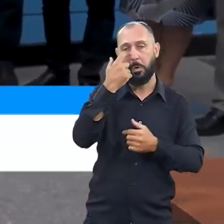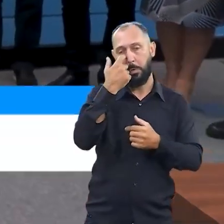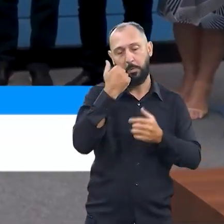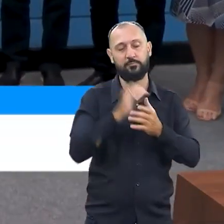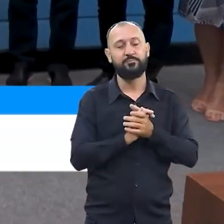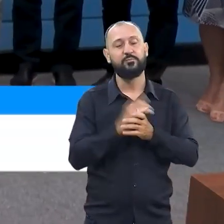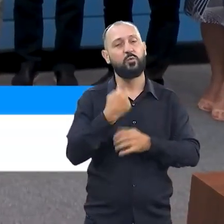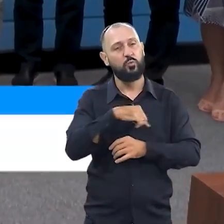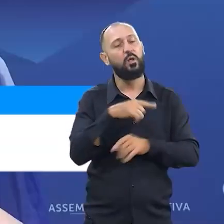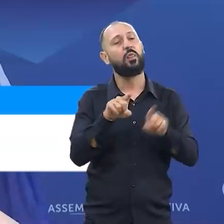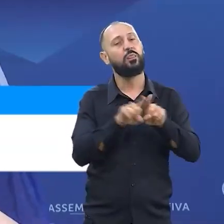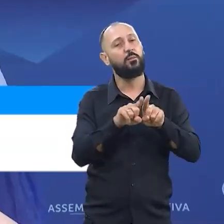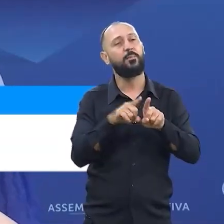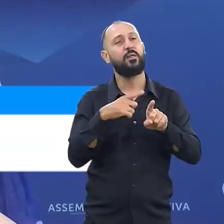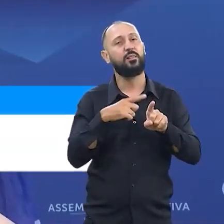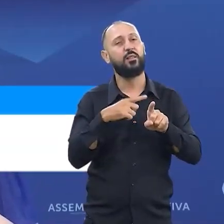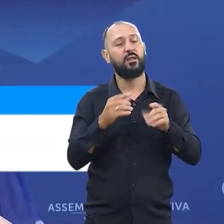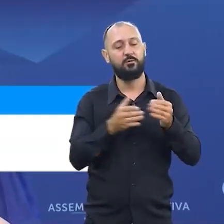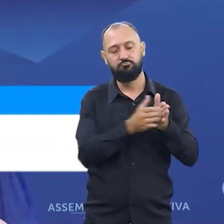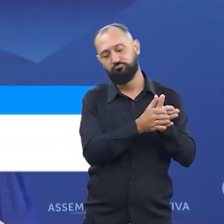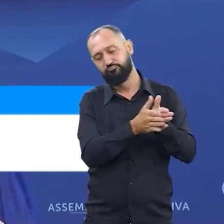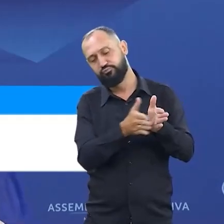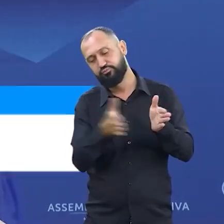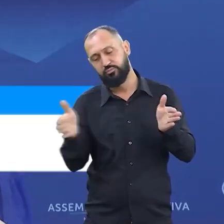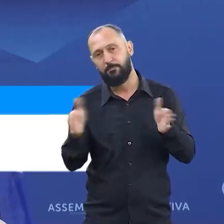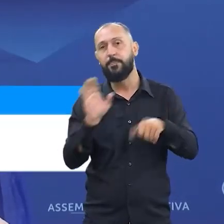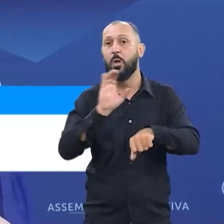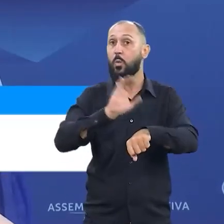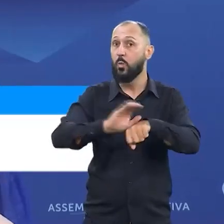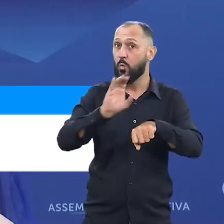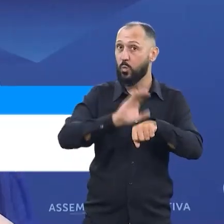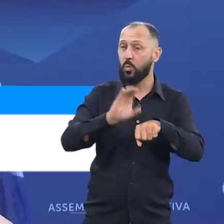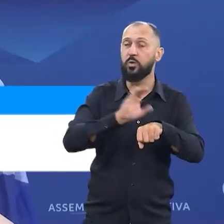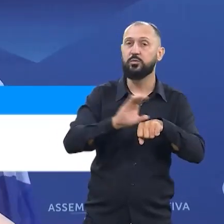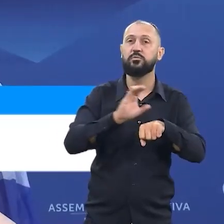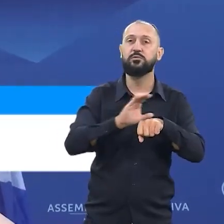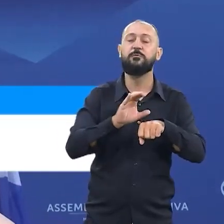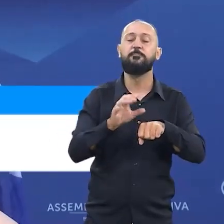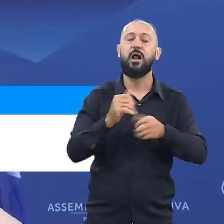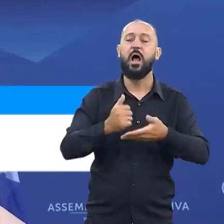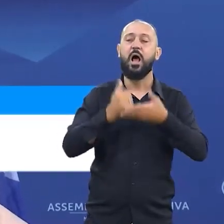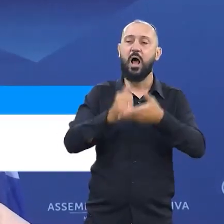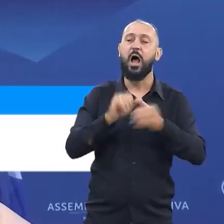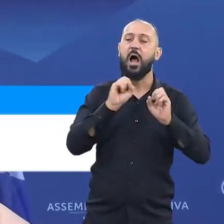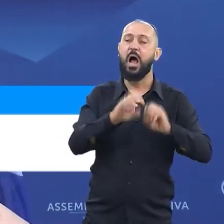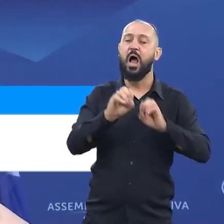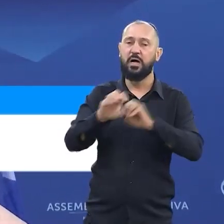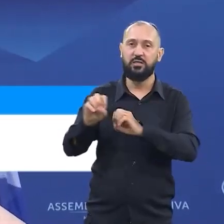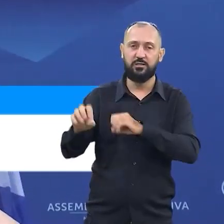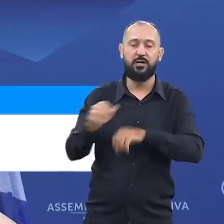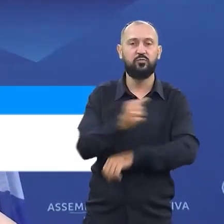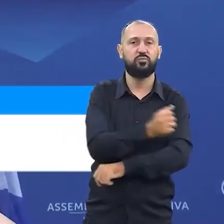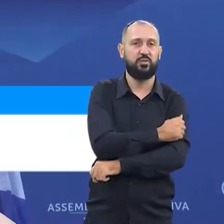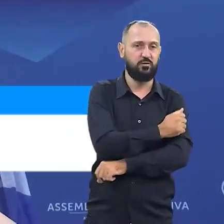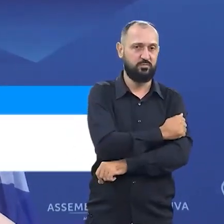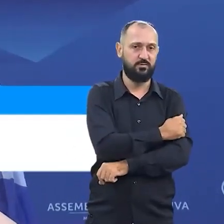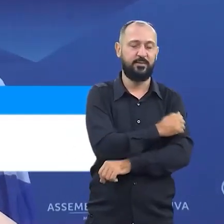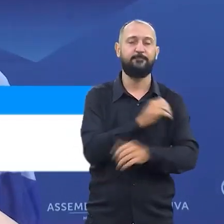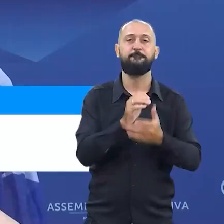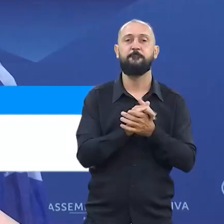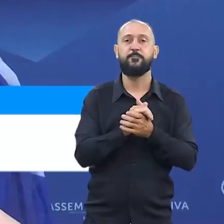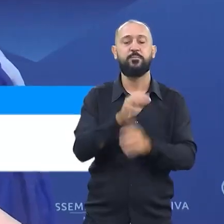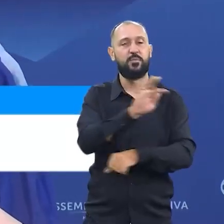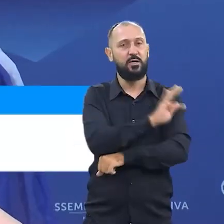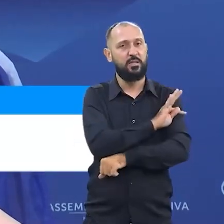segunda edição do concurso. Nós também vamos ter, nesse interim, um curso para qualificar ainda mais